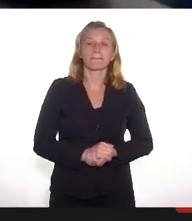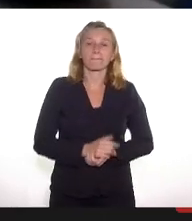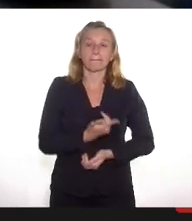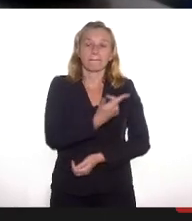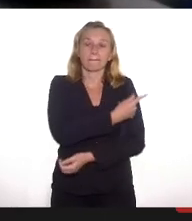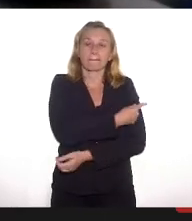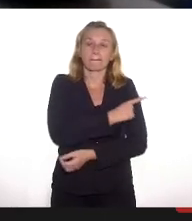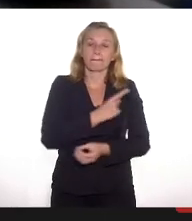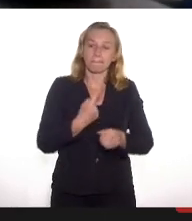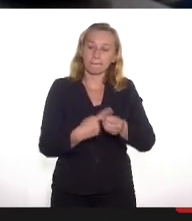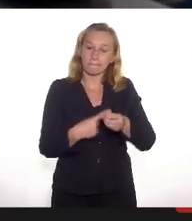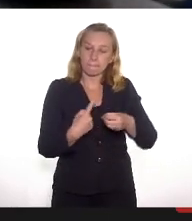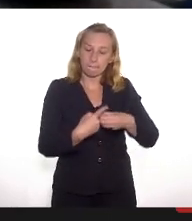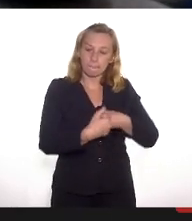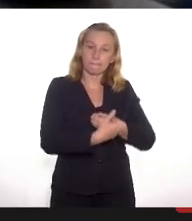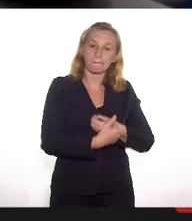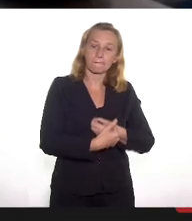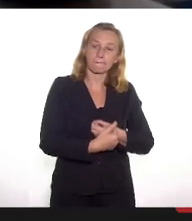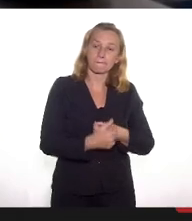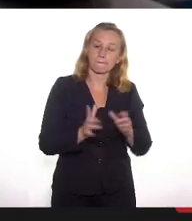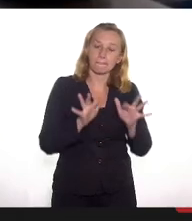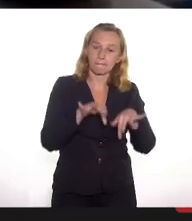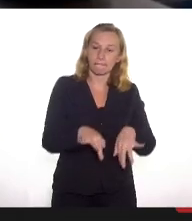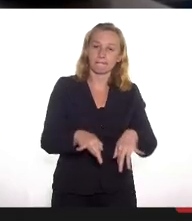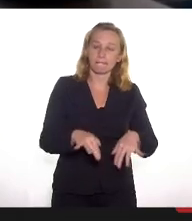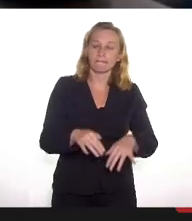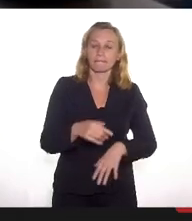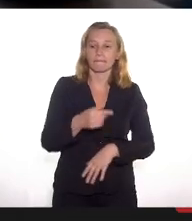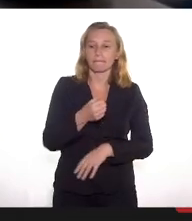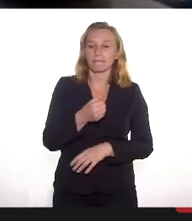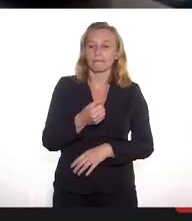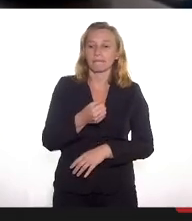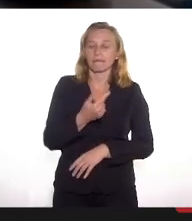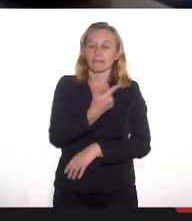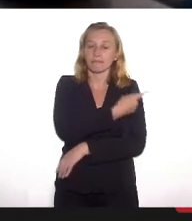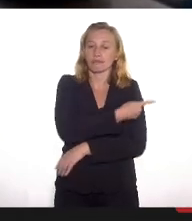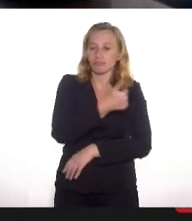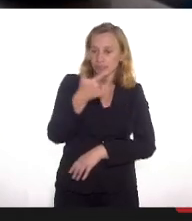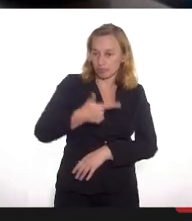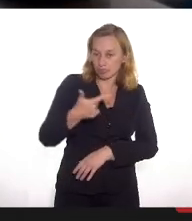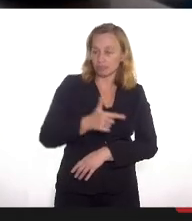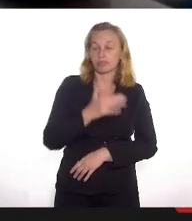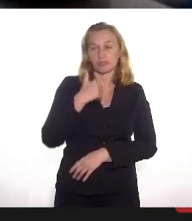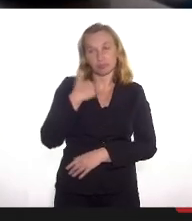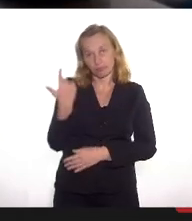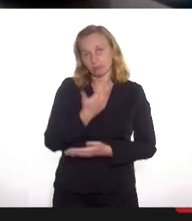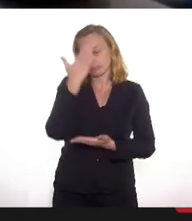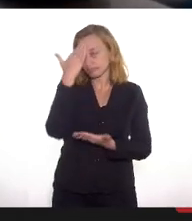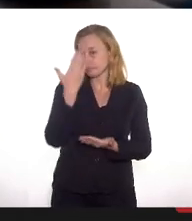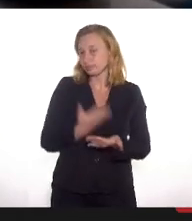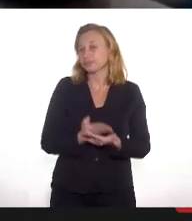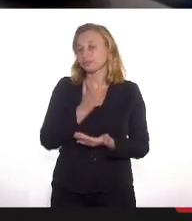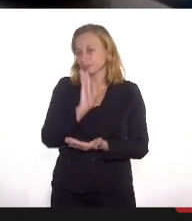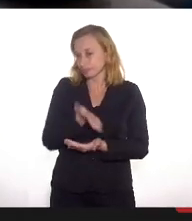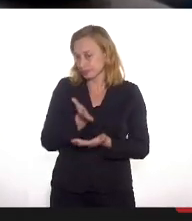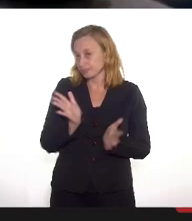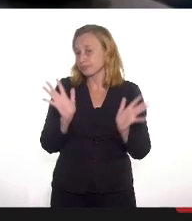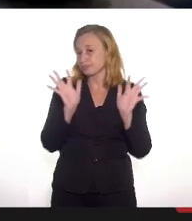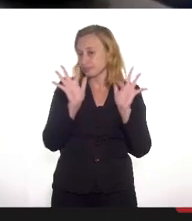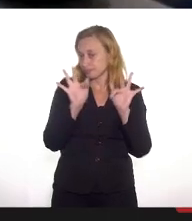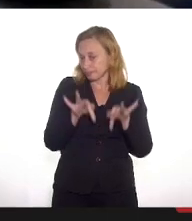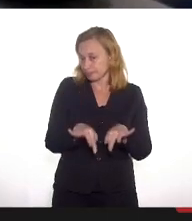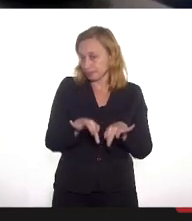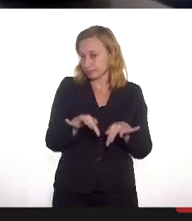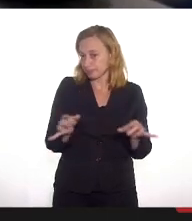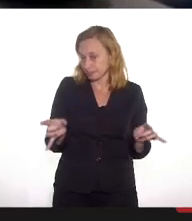dose o R1 concluísse a dose dois isso a gente acredita que esteja já tá errado a gente